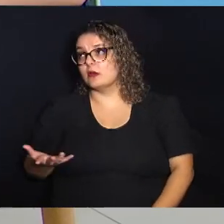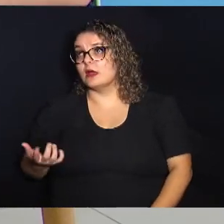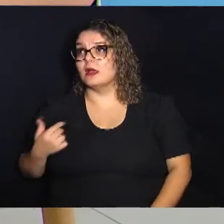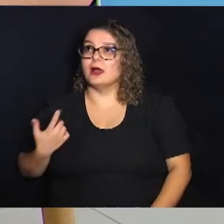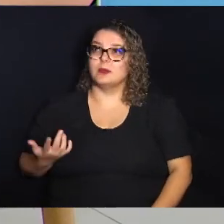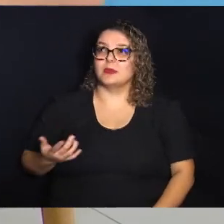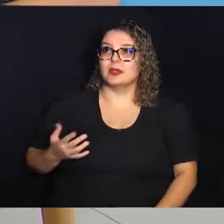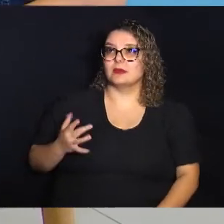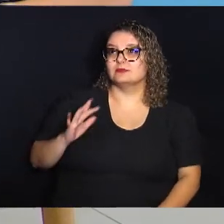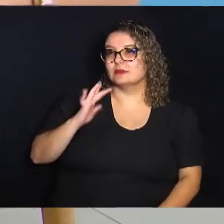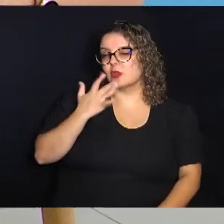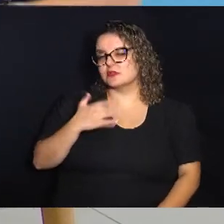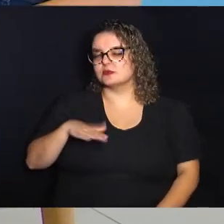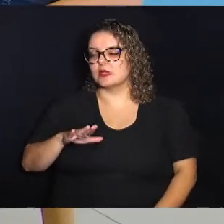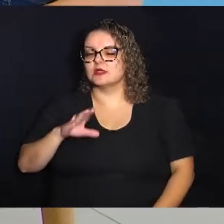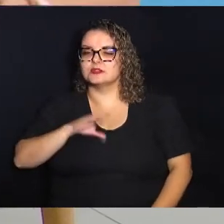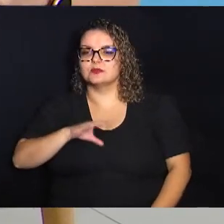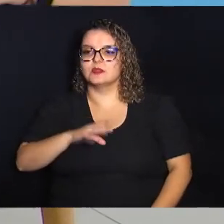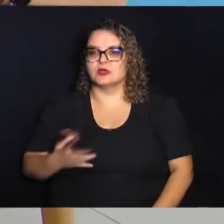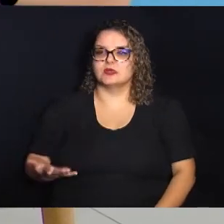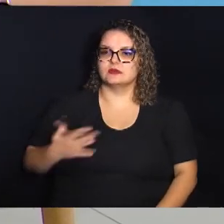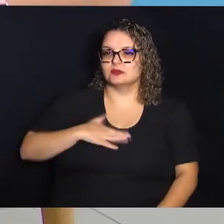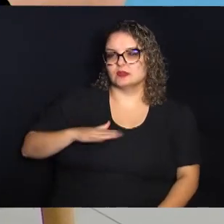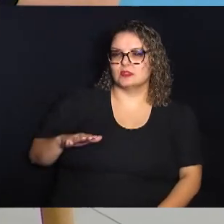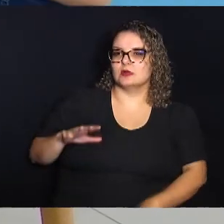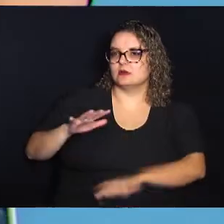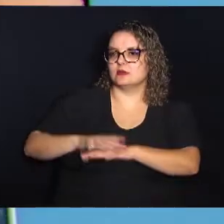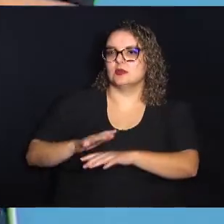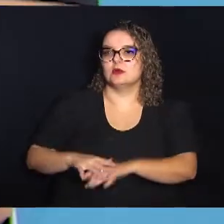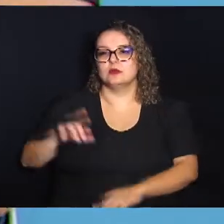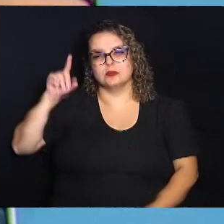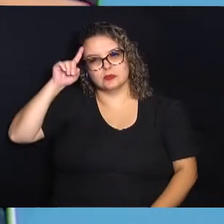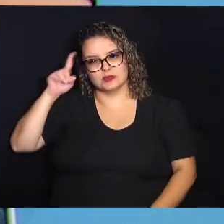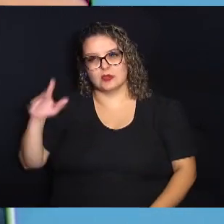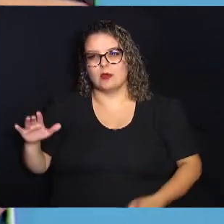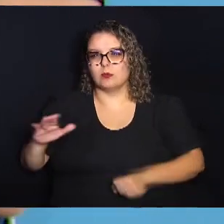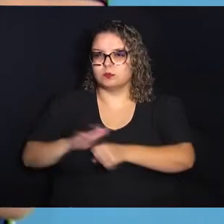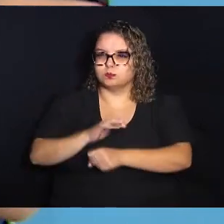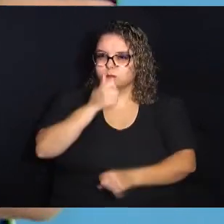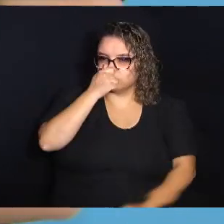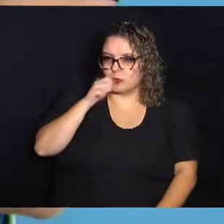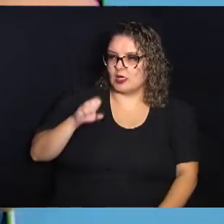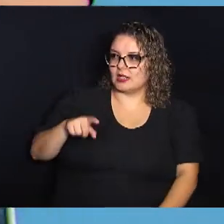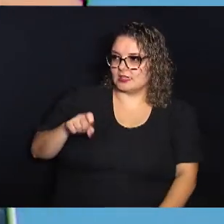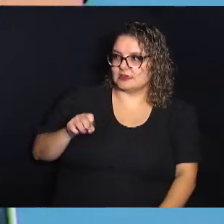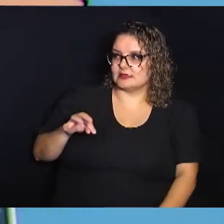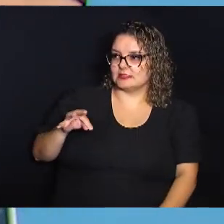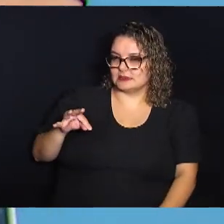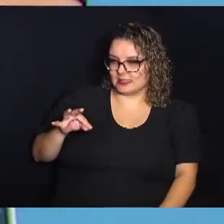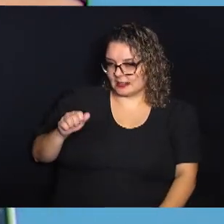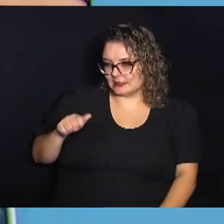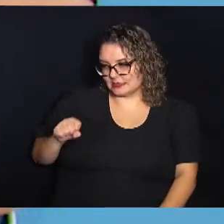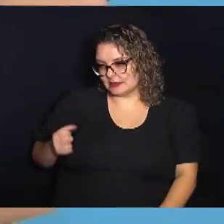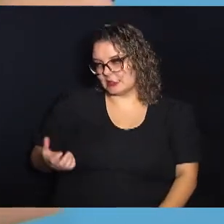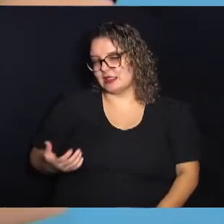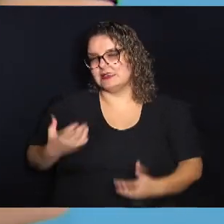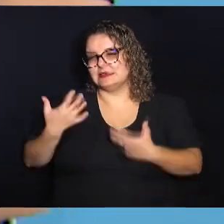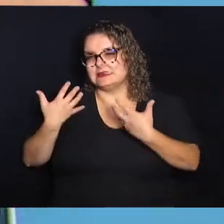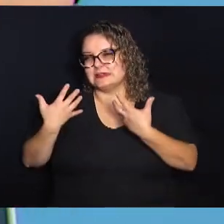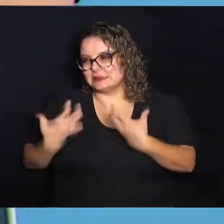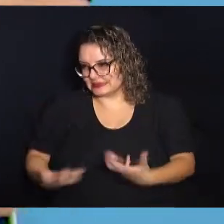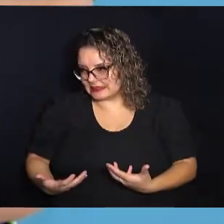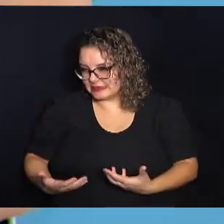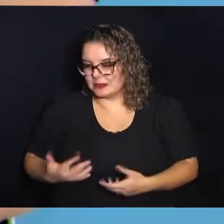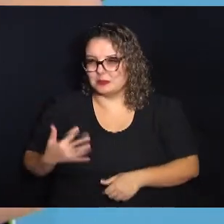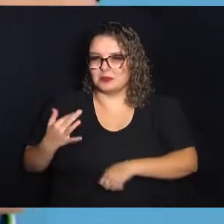por exemplo. Quando a gente coloca um dia, por exemplo, cheio de exatas num dia só, vai ficar um dia muito pesado e aí fica